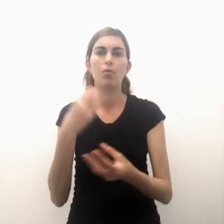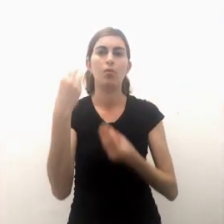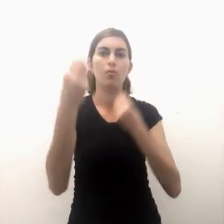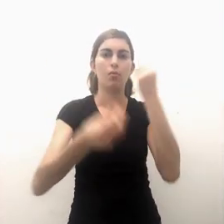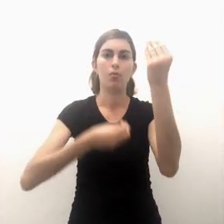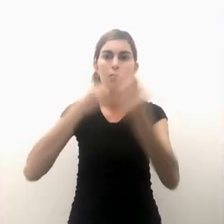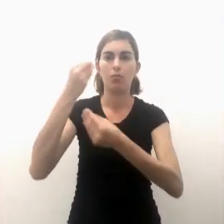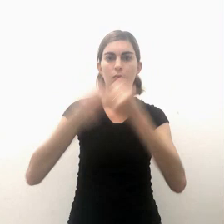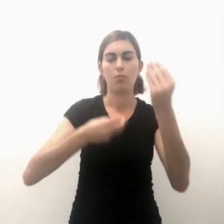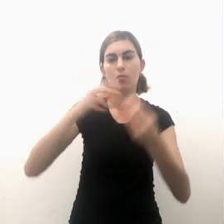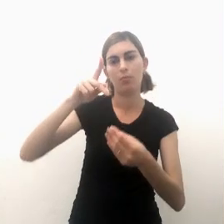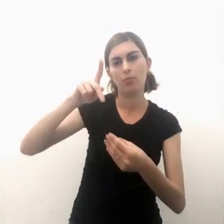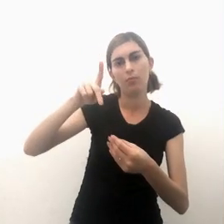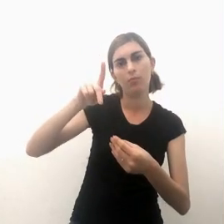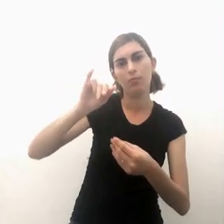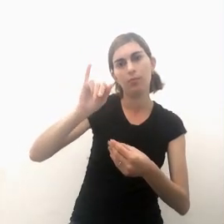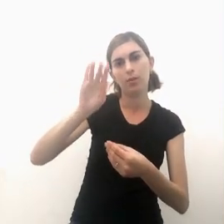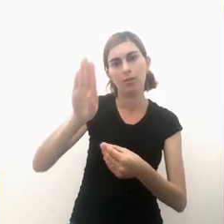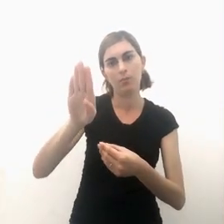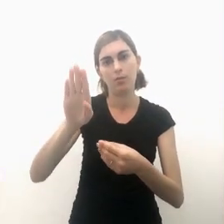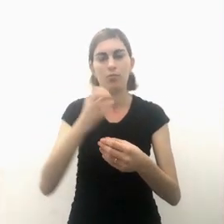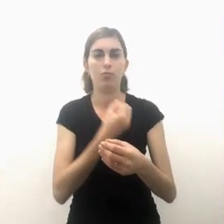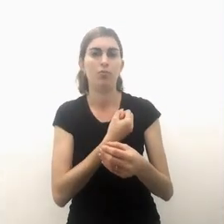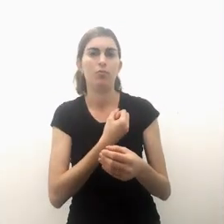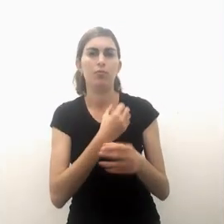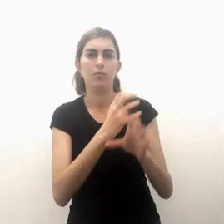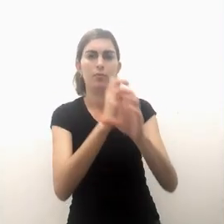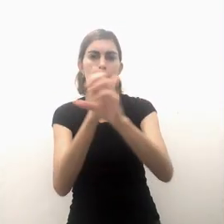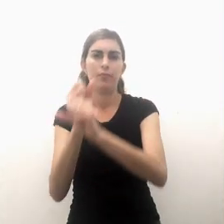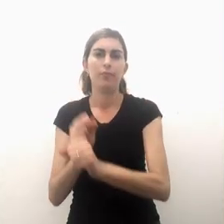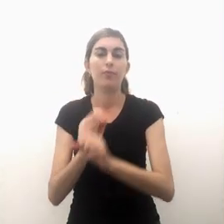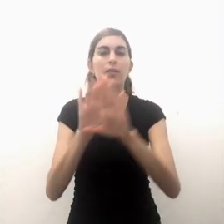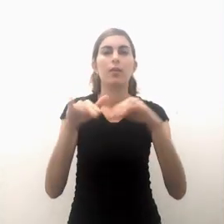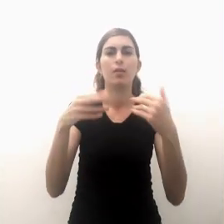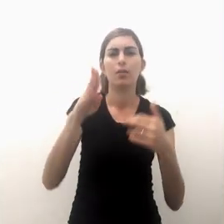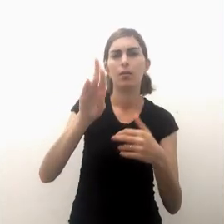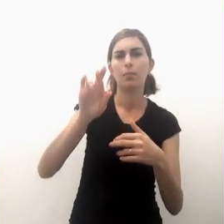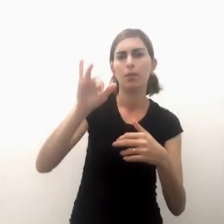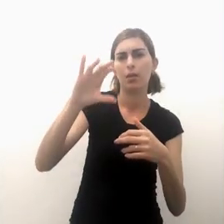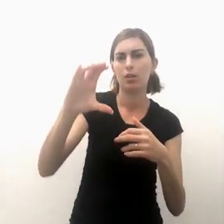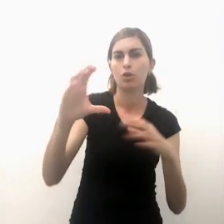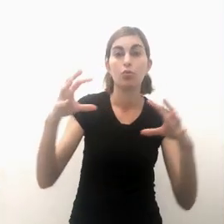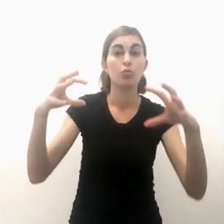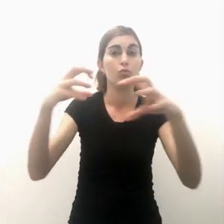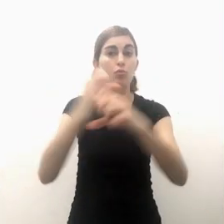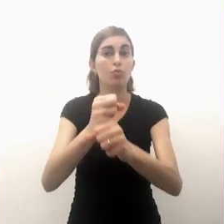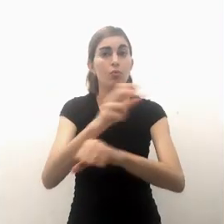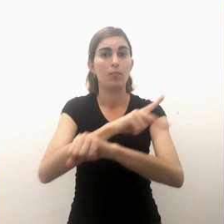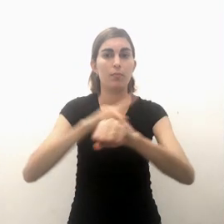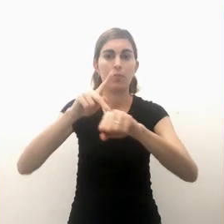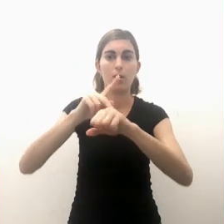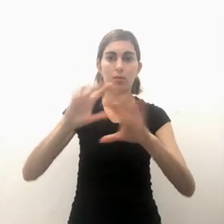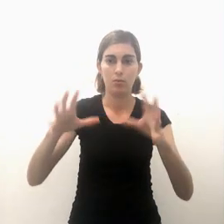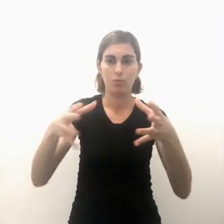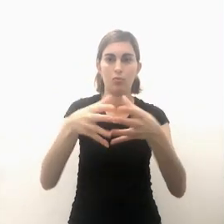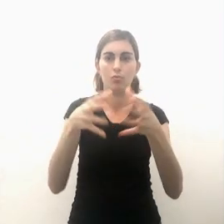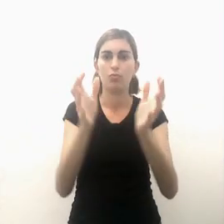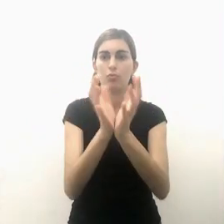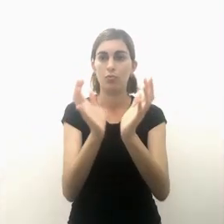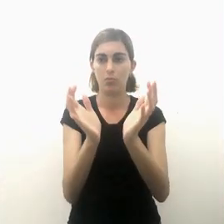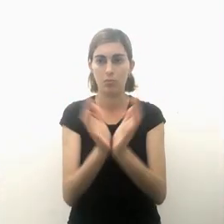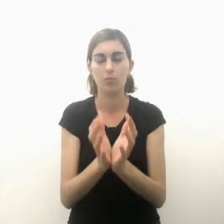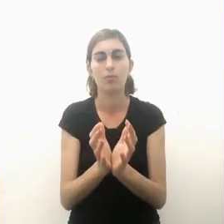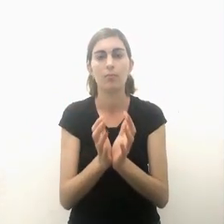de como seria o PIB, né, do BRICS, né, juntos. Então, se juntasse todos os países que integram o